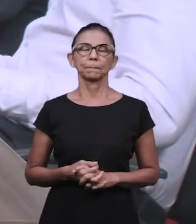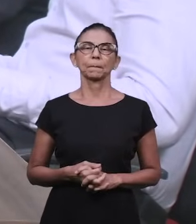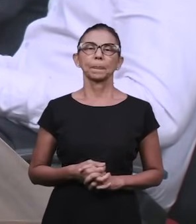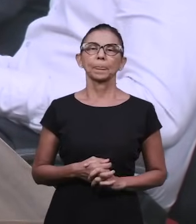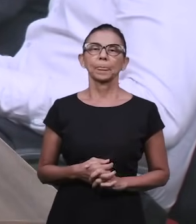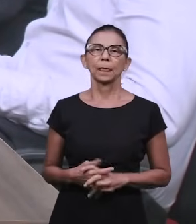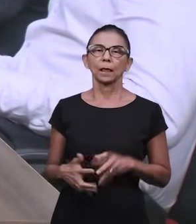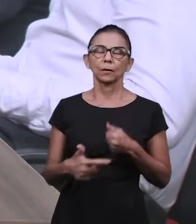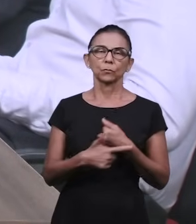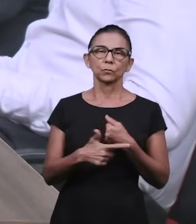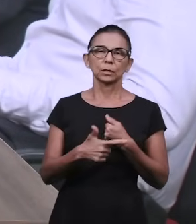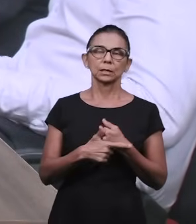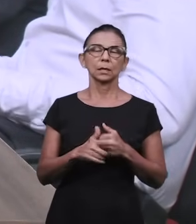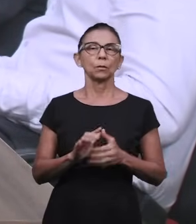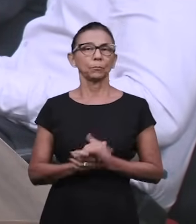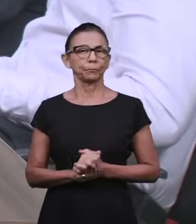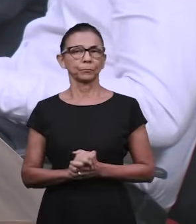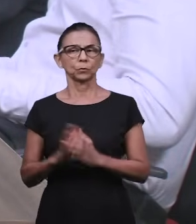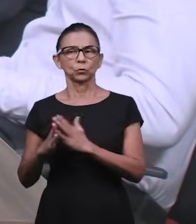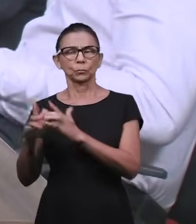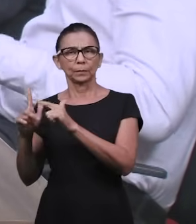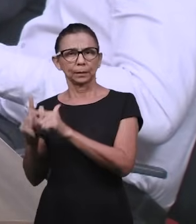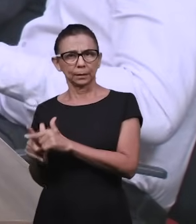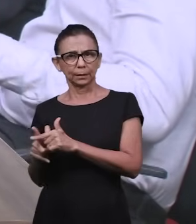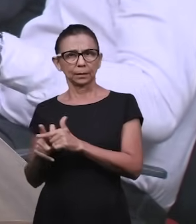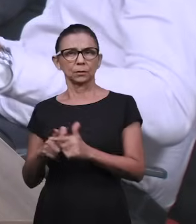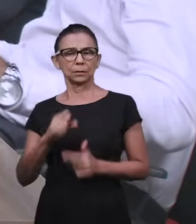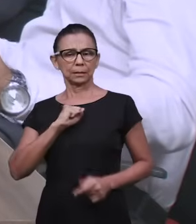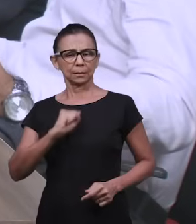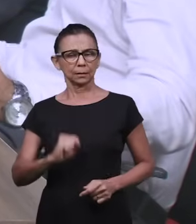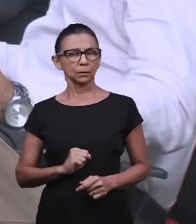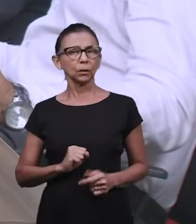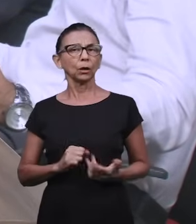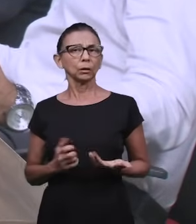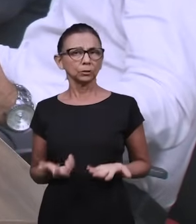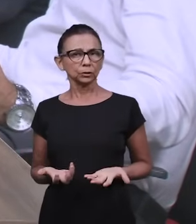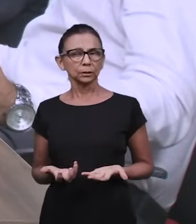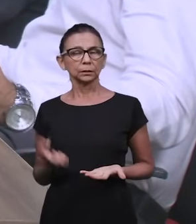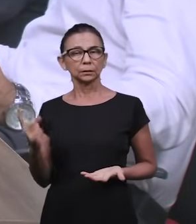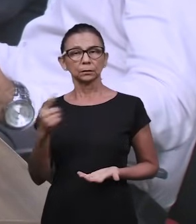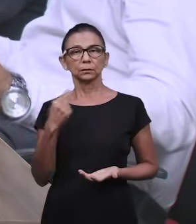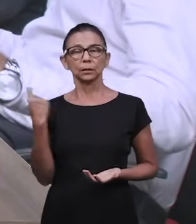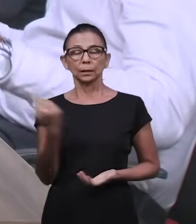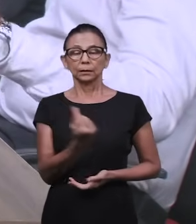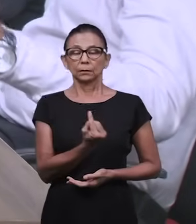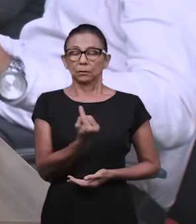uma igreja sacerdotal. Então, nós individualmente